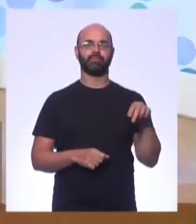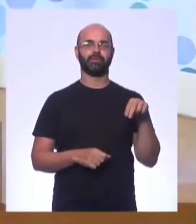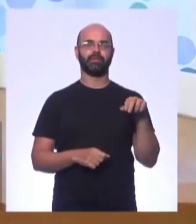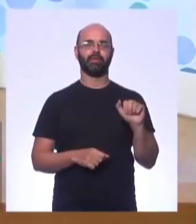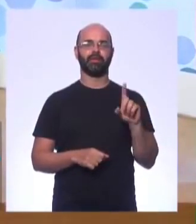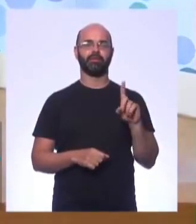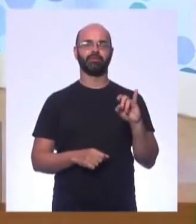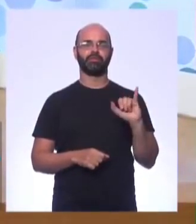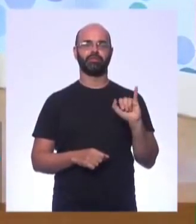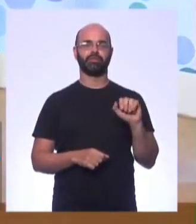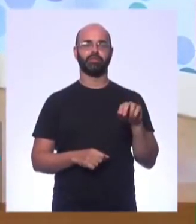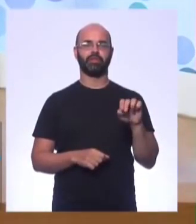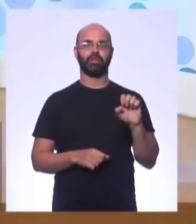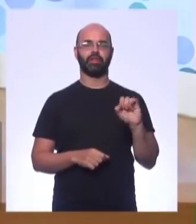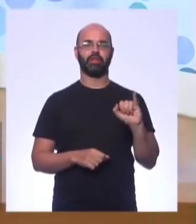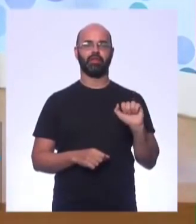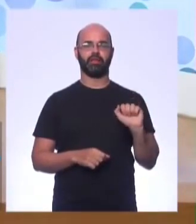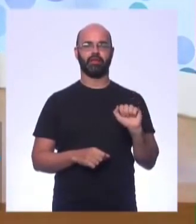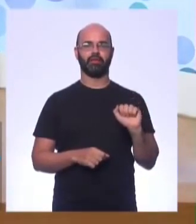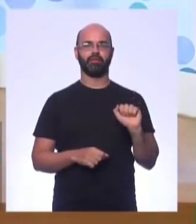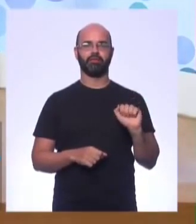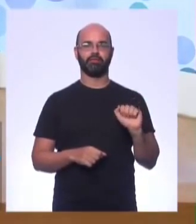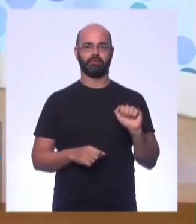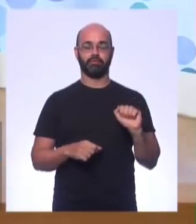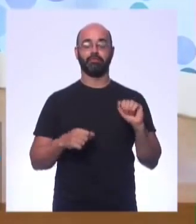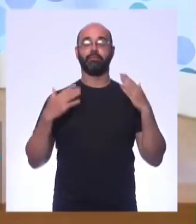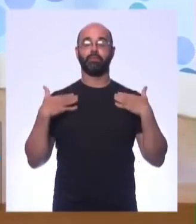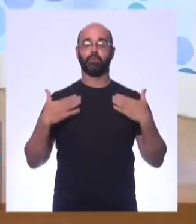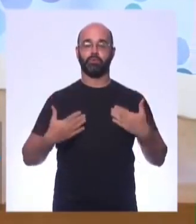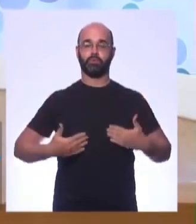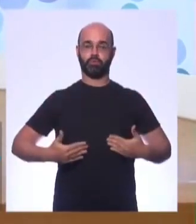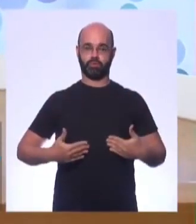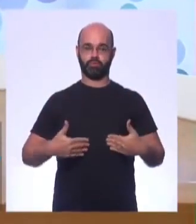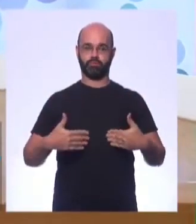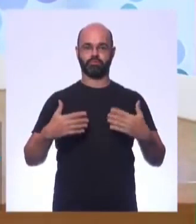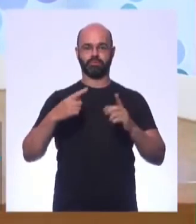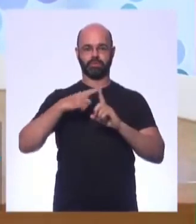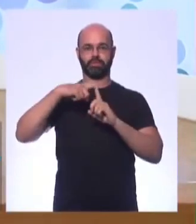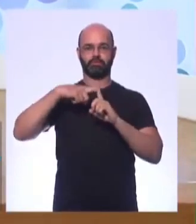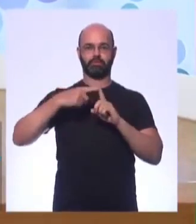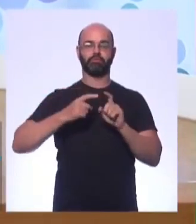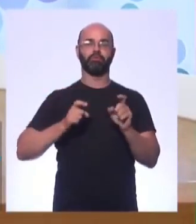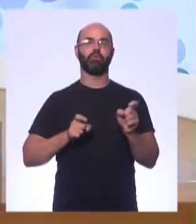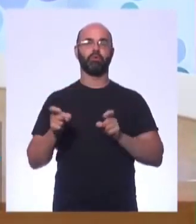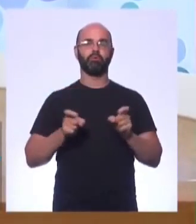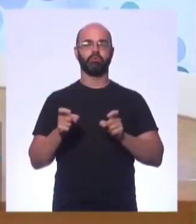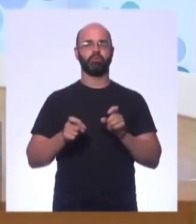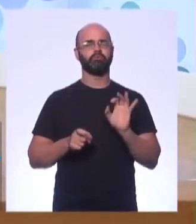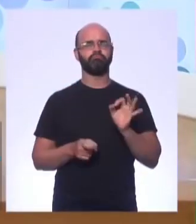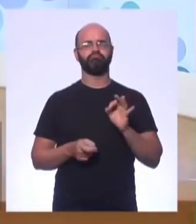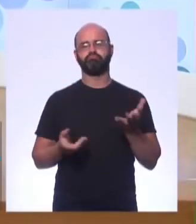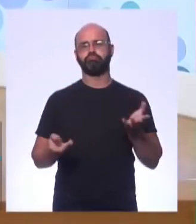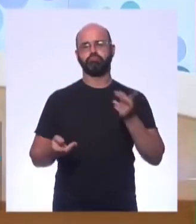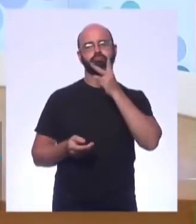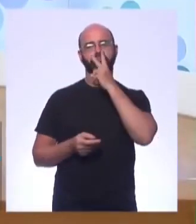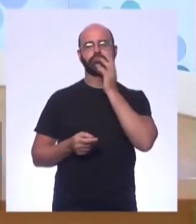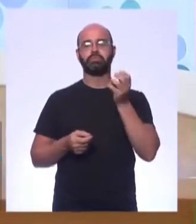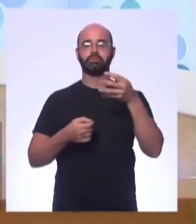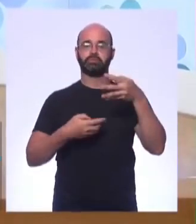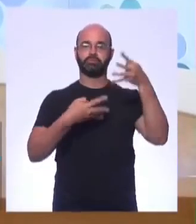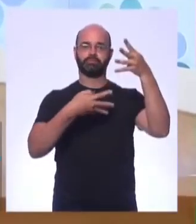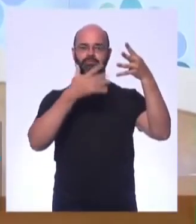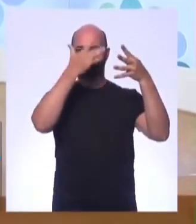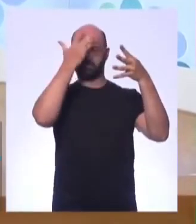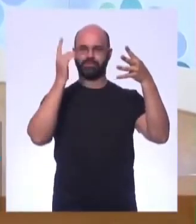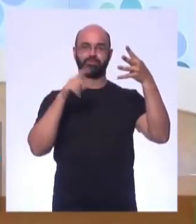Nadineia, né? Controlar a temperatura do corpo. Então, aí, acho que é isso, né? A galera aqui já postando para nós aqui